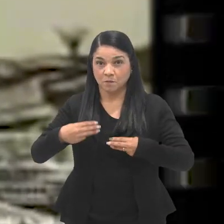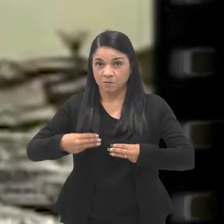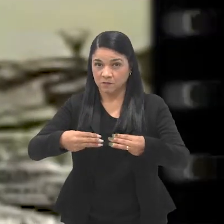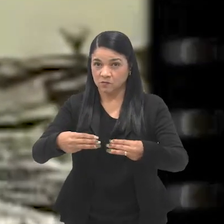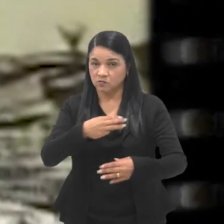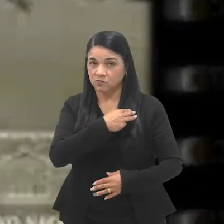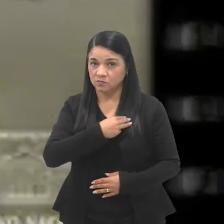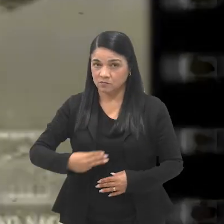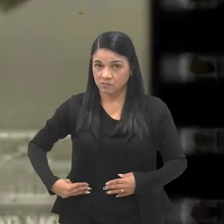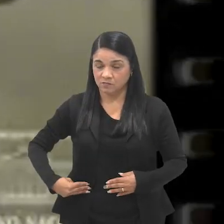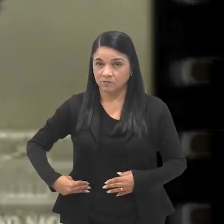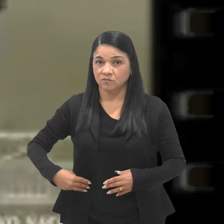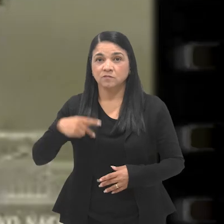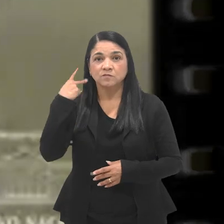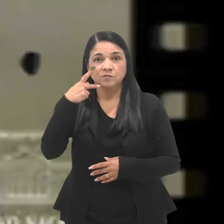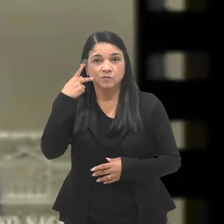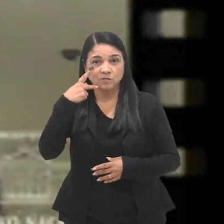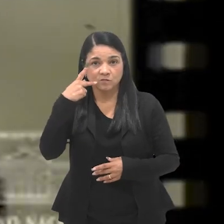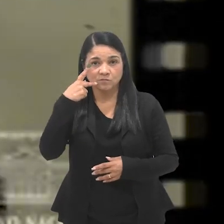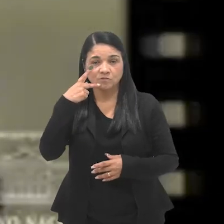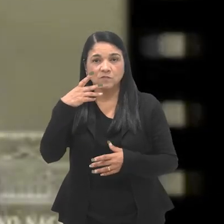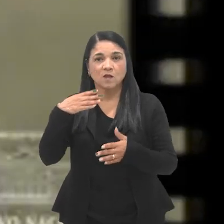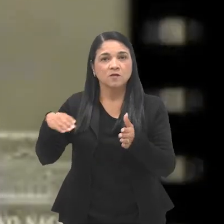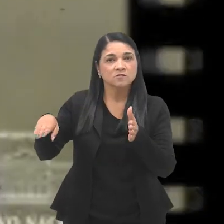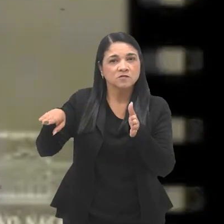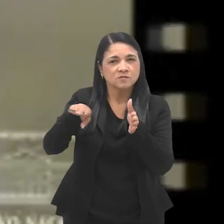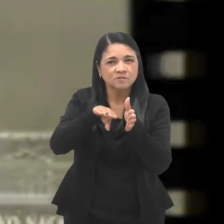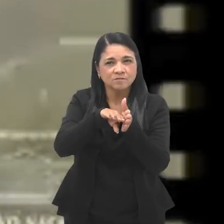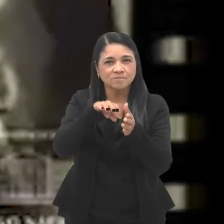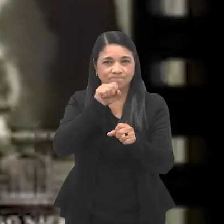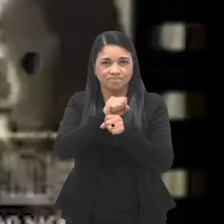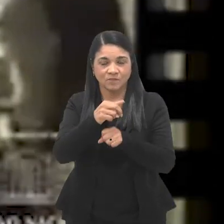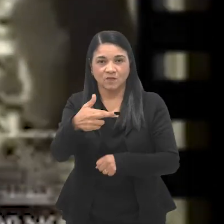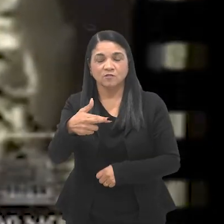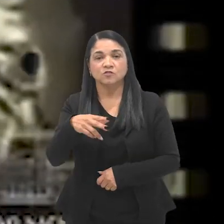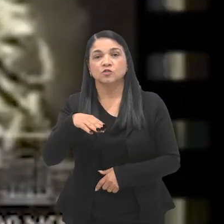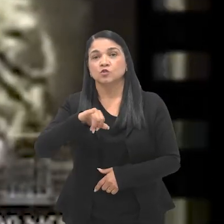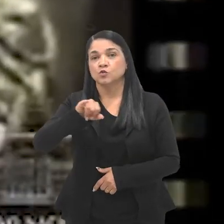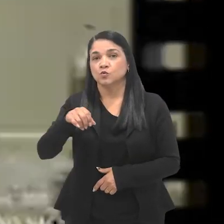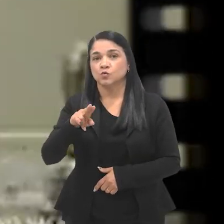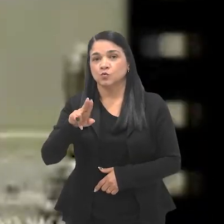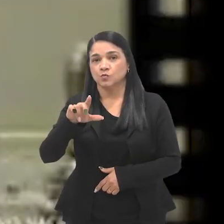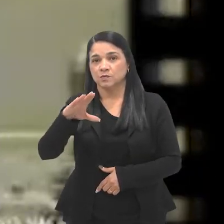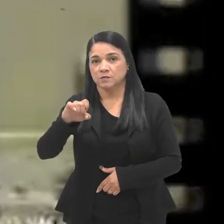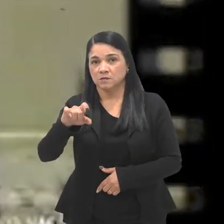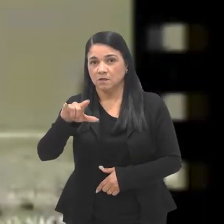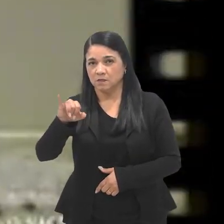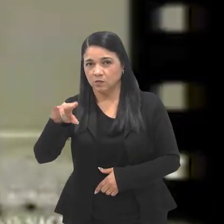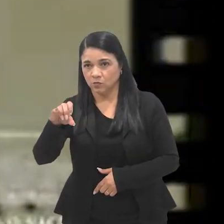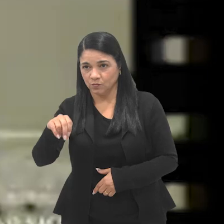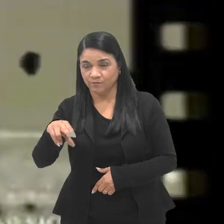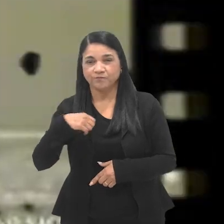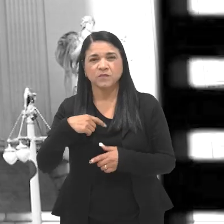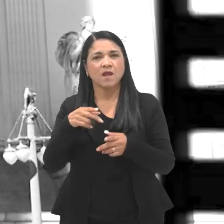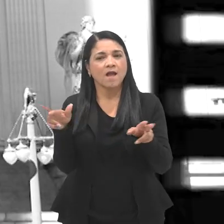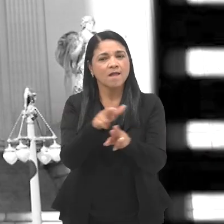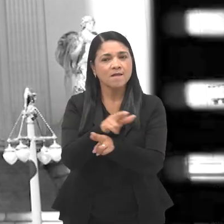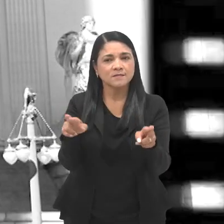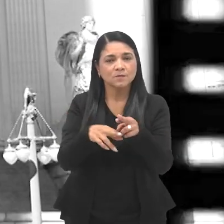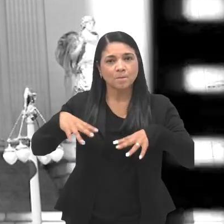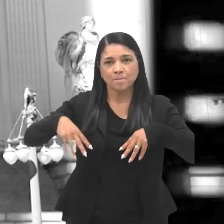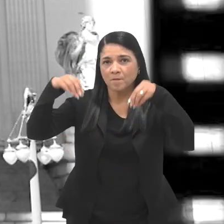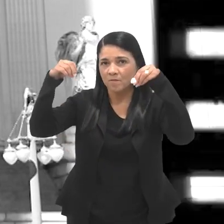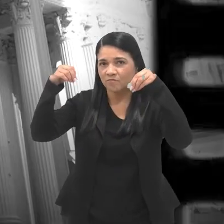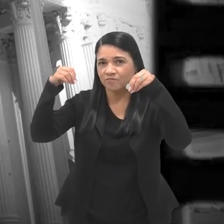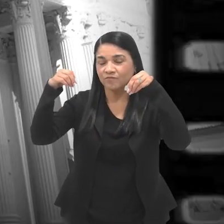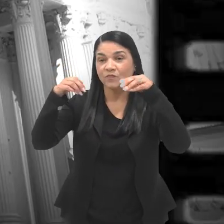diplomáticas, ministros de Estado e parlamentares aguardam a chegada dos senhores Juscelino Kubitschek e João Goulart. Conheçam